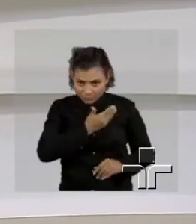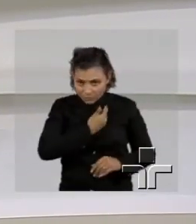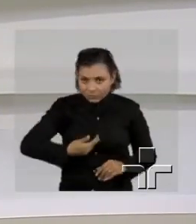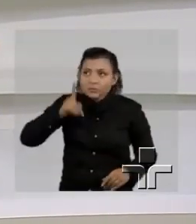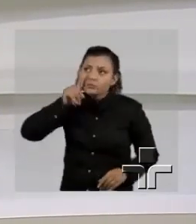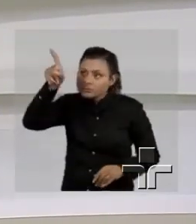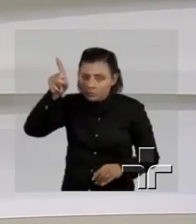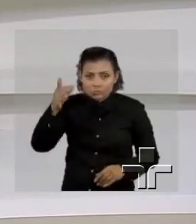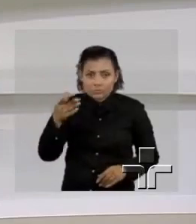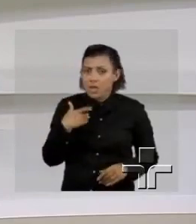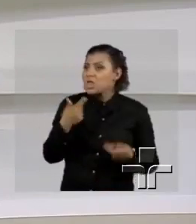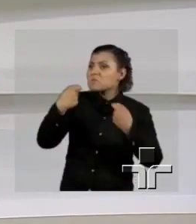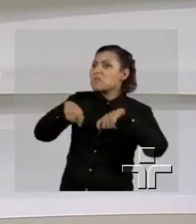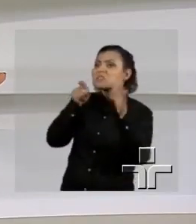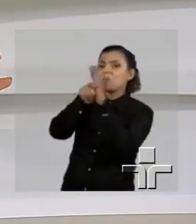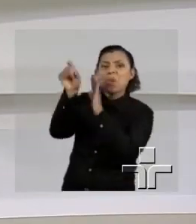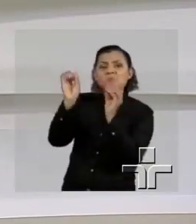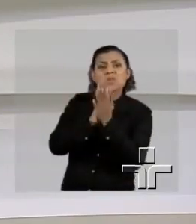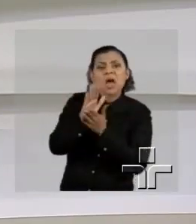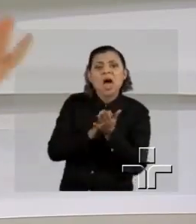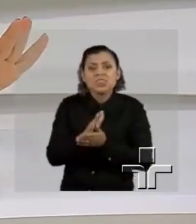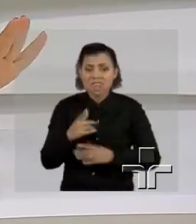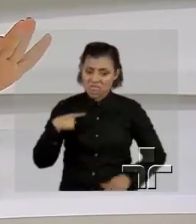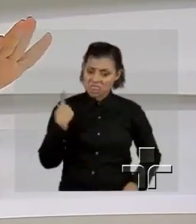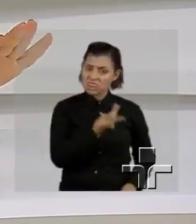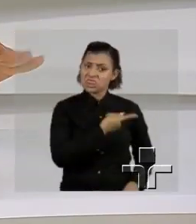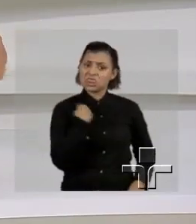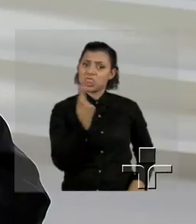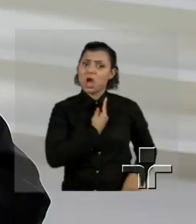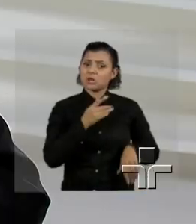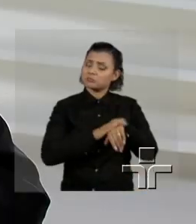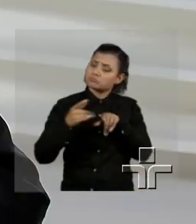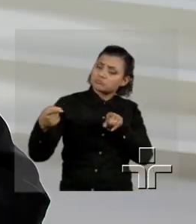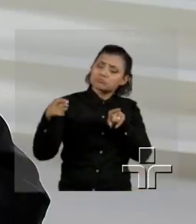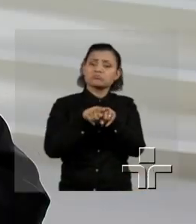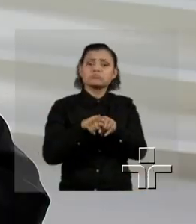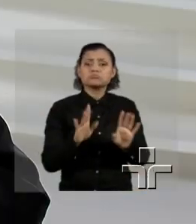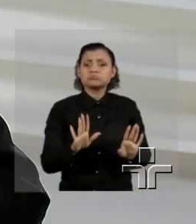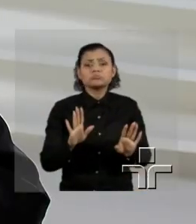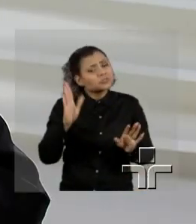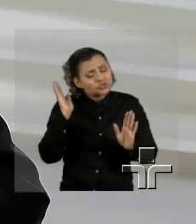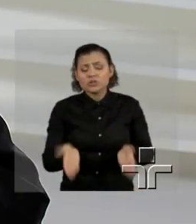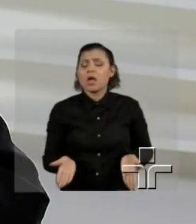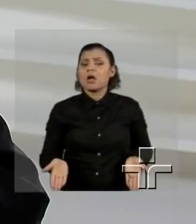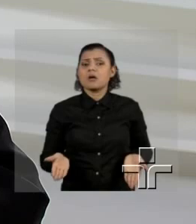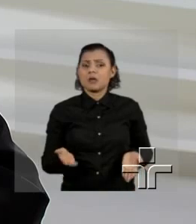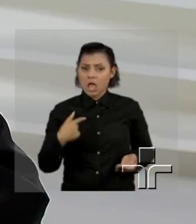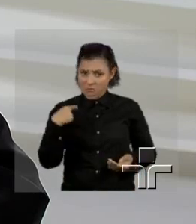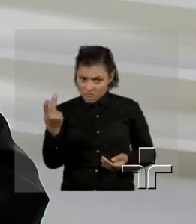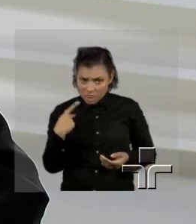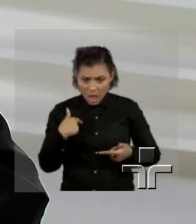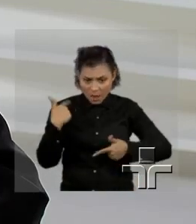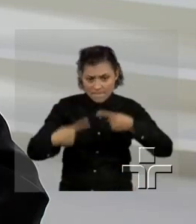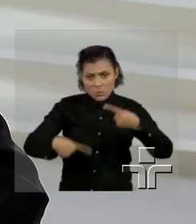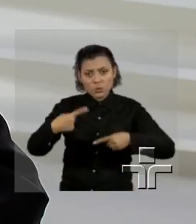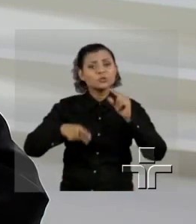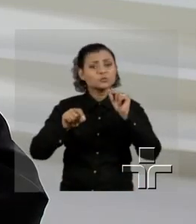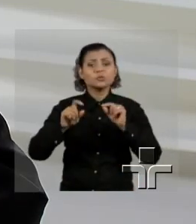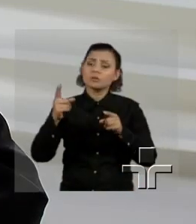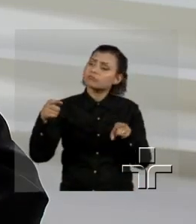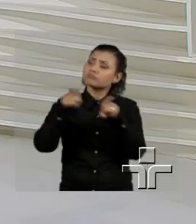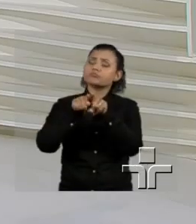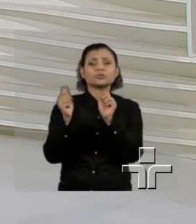aqui, foi lá, conversou, falei, pode publicar. A vida da imprensa é essa, você não pode criminalizar a imprensa, não é que a imprensa esteja santa, mas também não